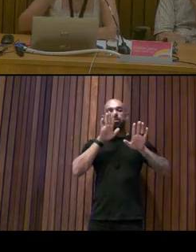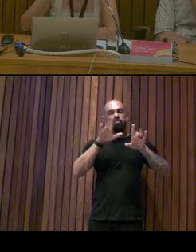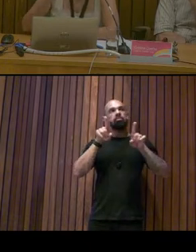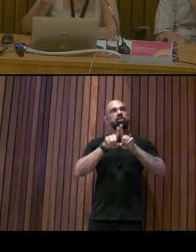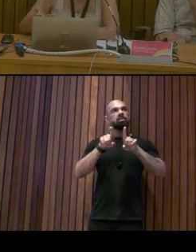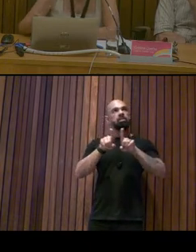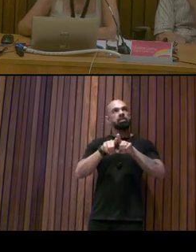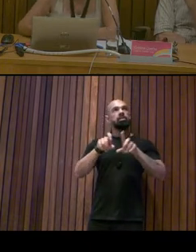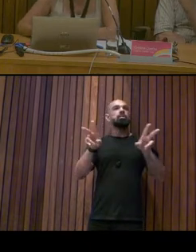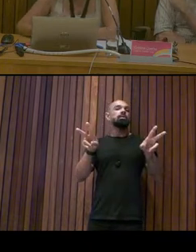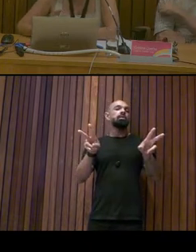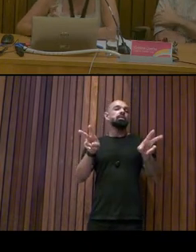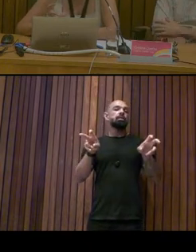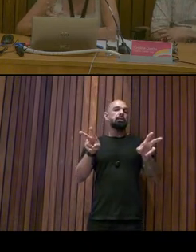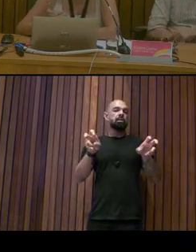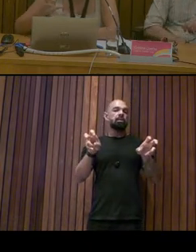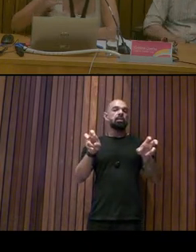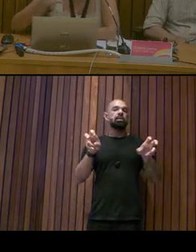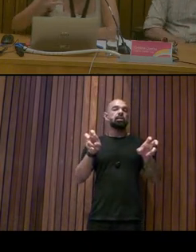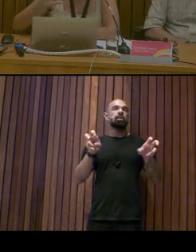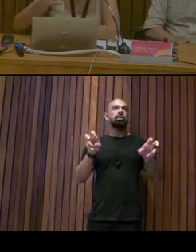ele trabalhou com o tema, né,